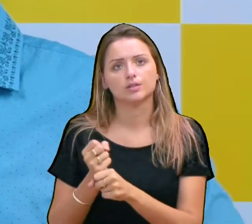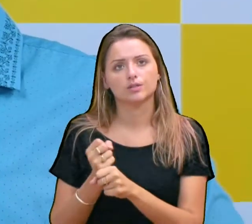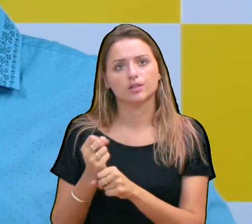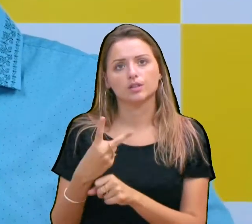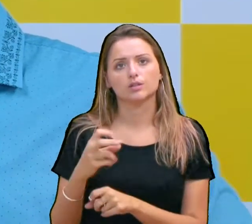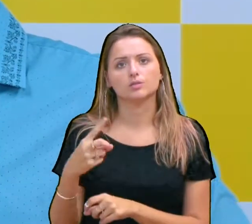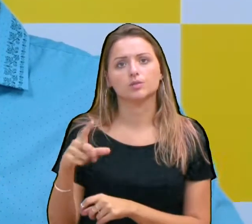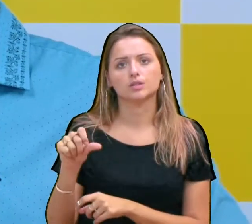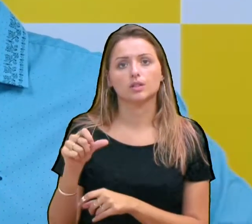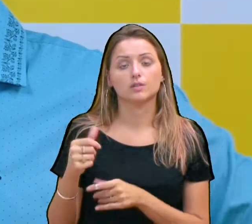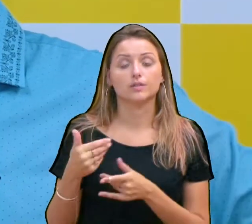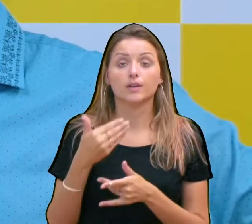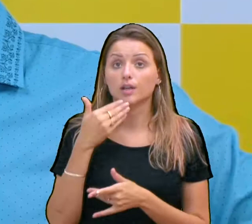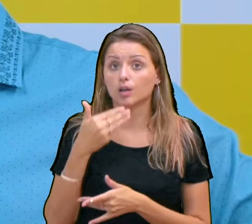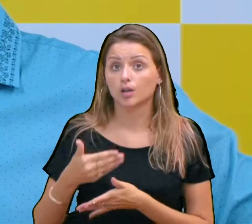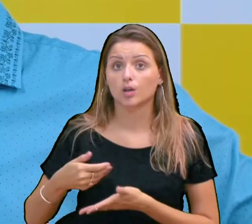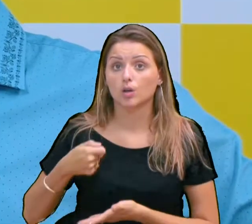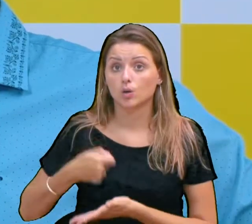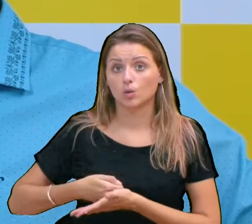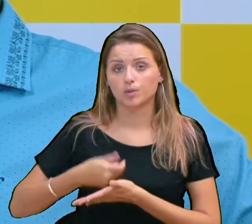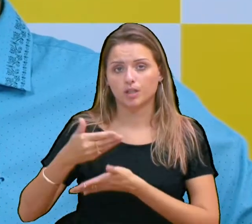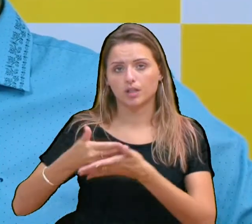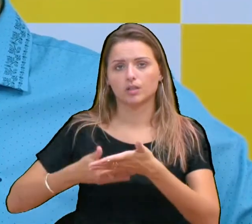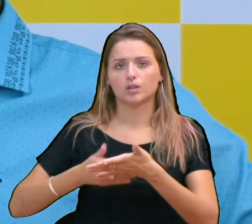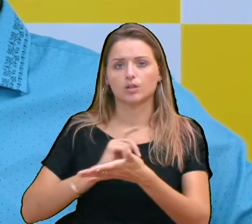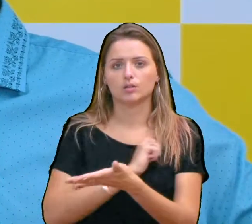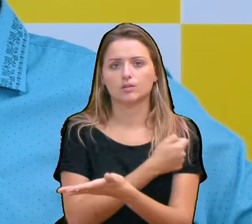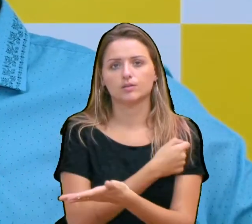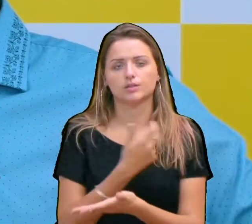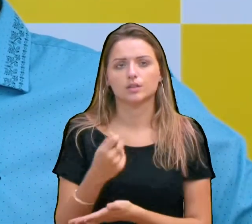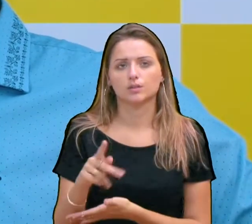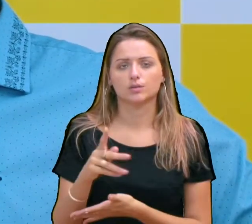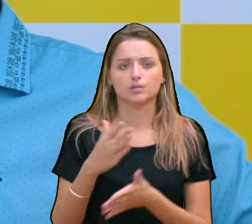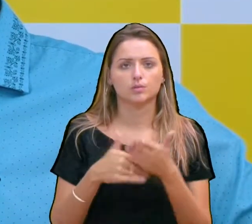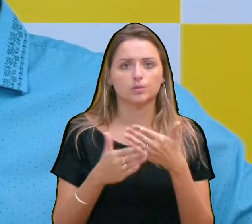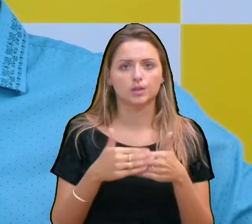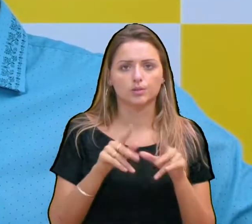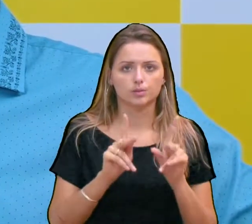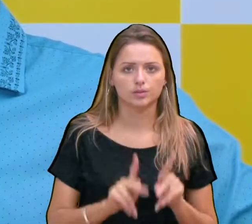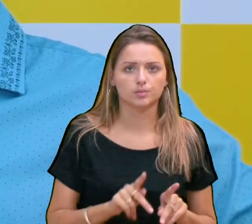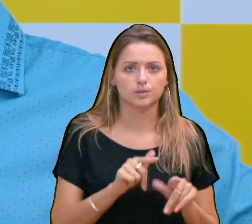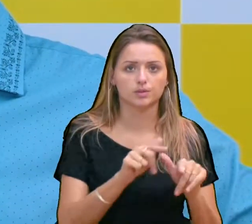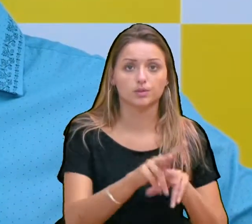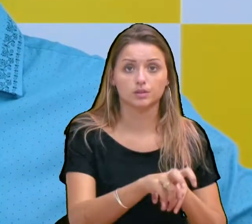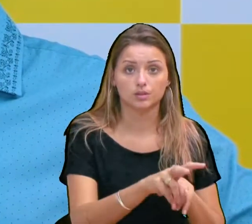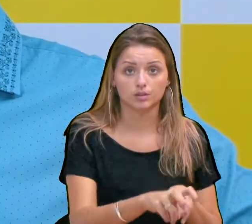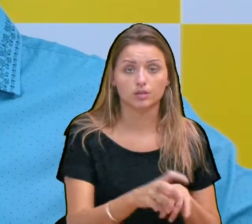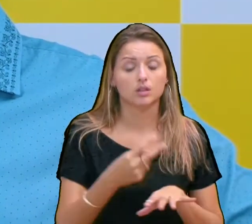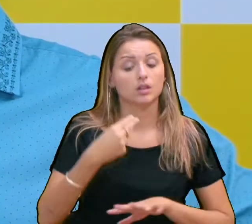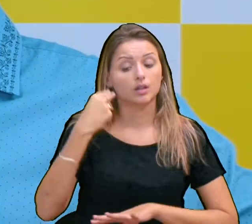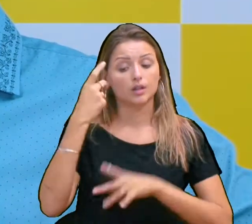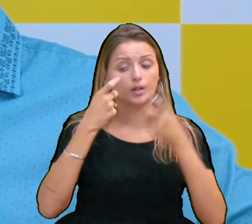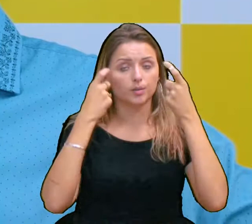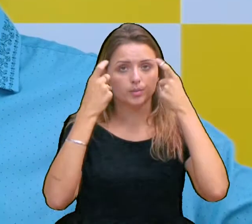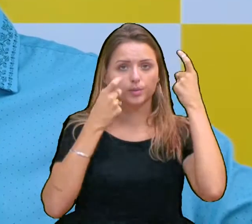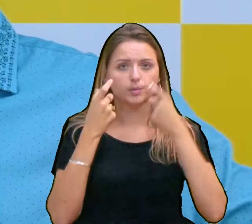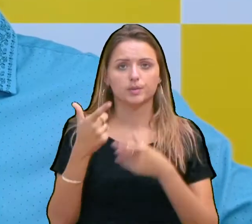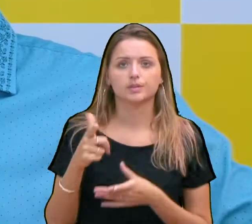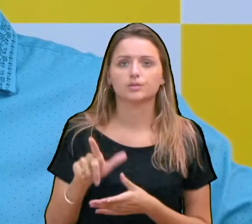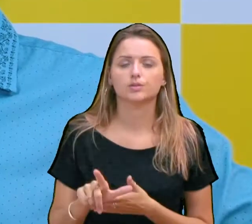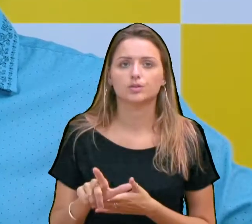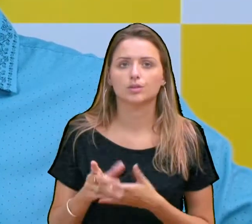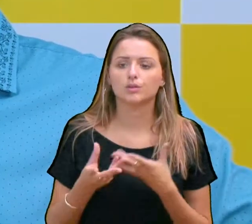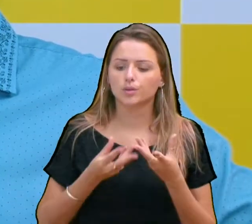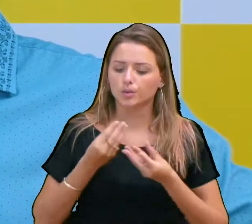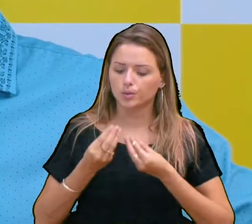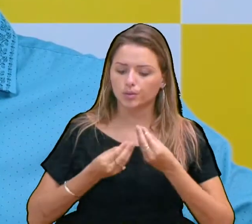está sendo cobrado a nota eletrônica para todos, enfim, e aí a preocupação volta novamente. Como